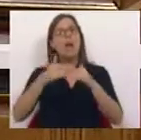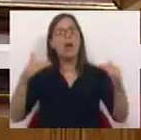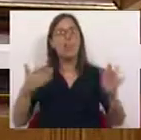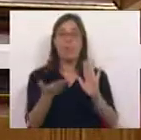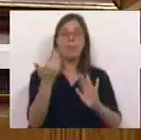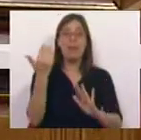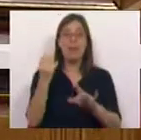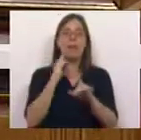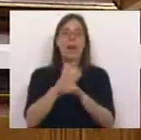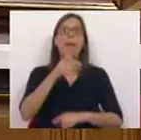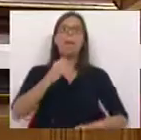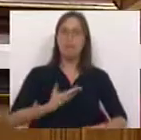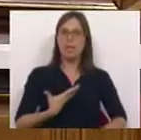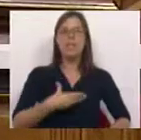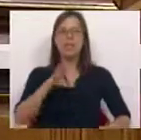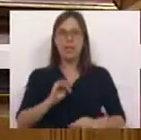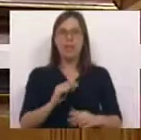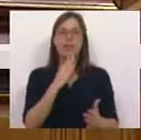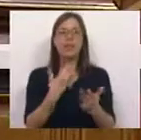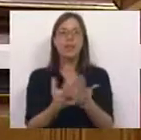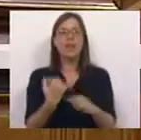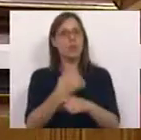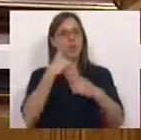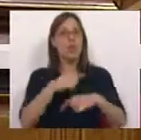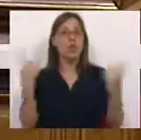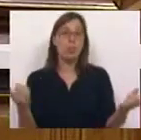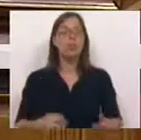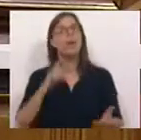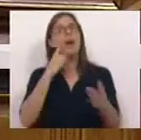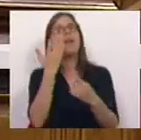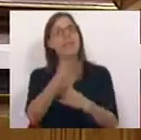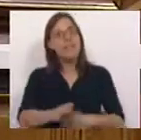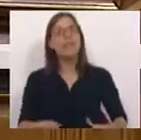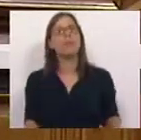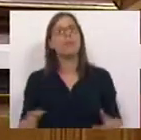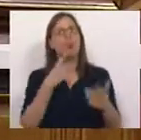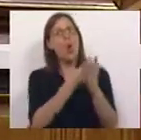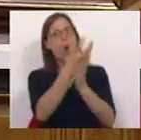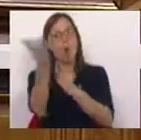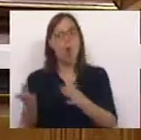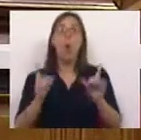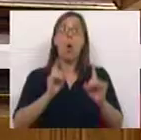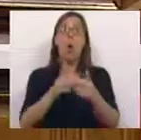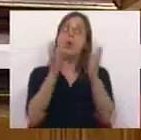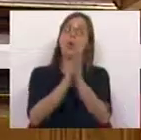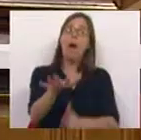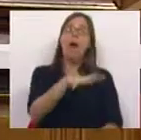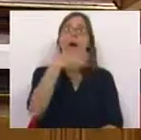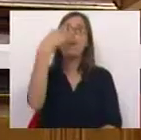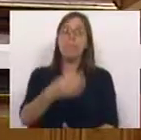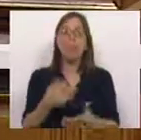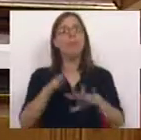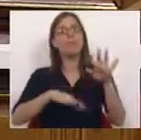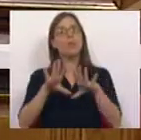de debilidade com que o PSD e o CDS deixaram os serviços públicos. Os exemplos são mais que muitos e atravessam todas as áreas